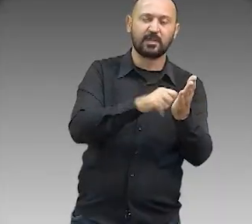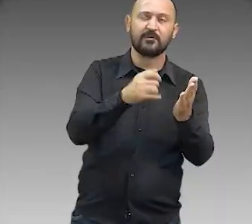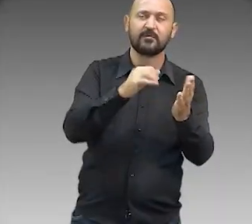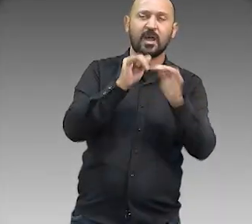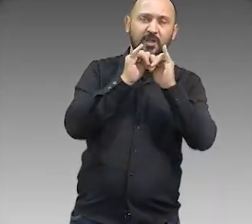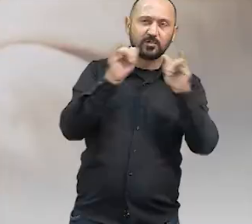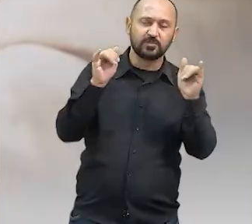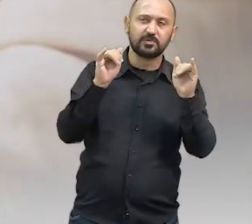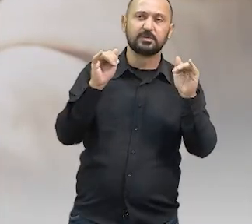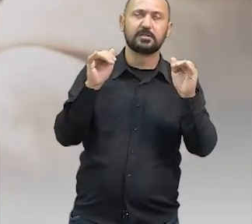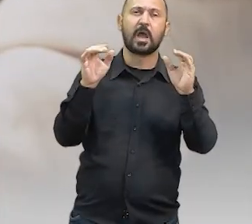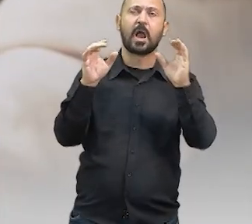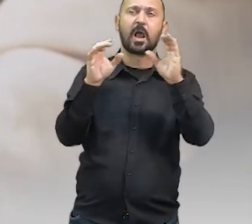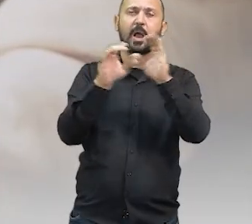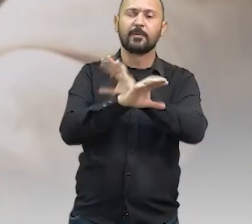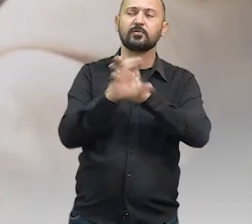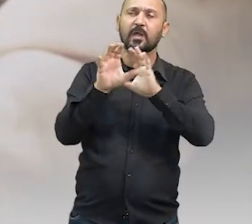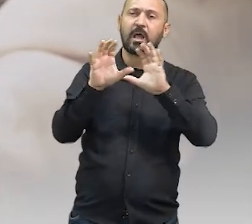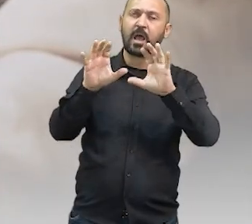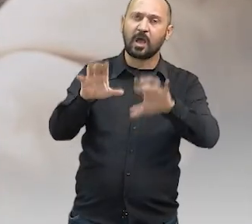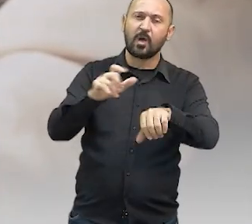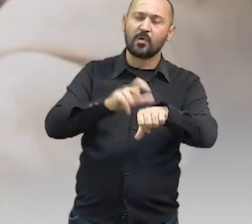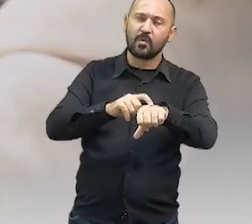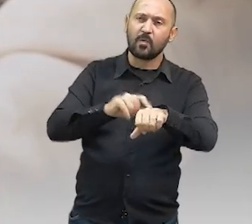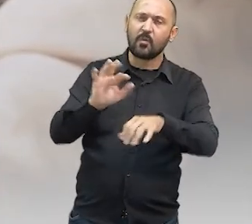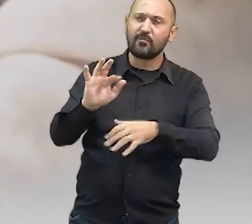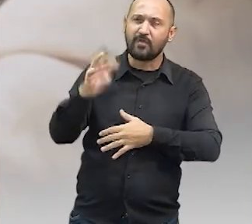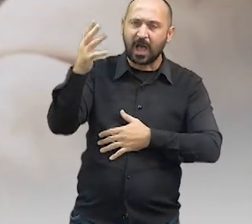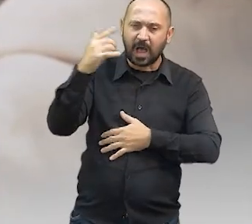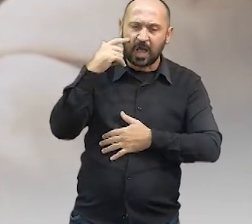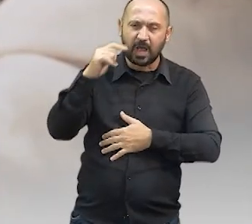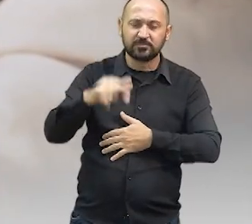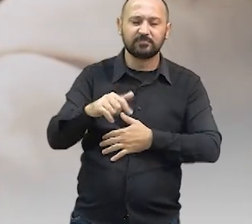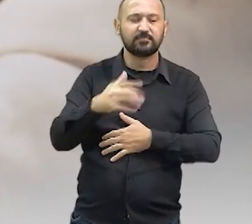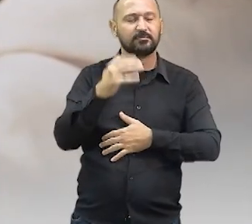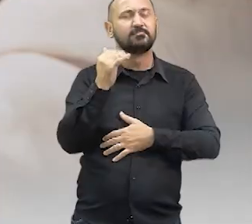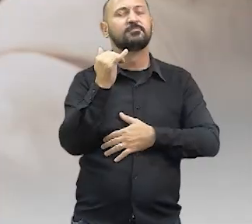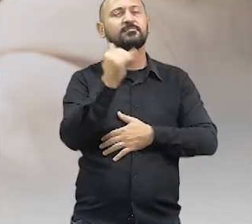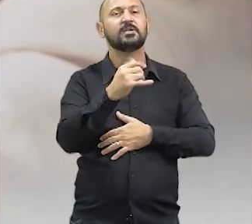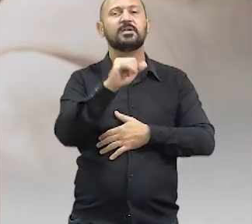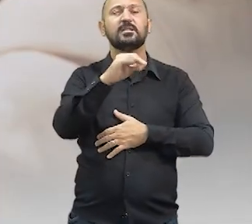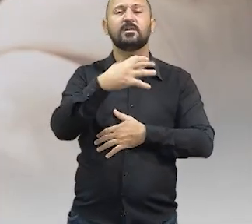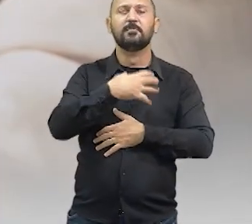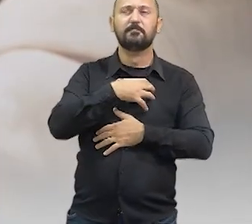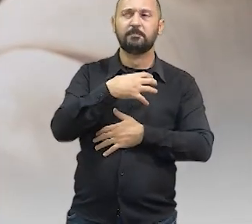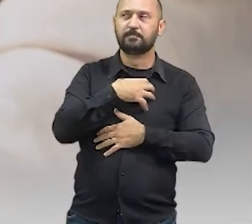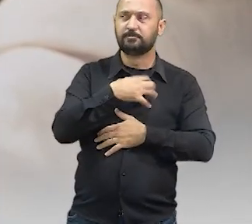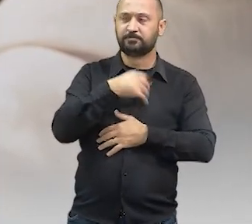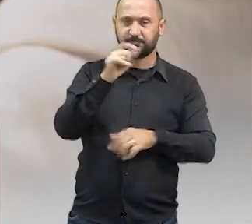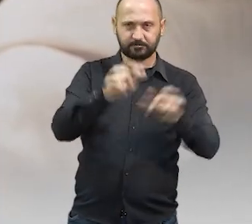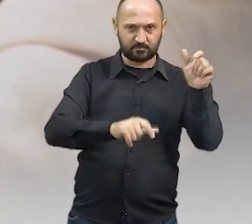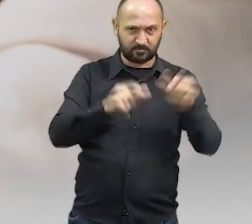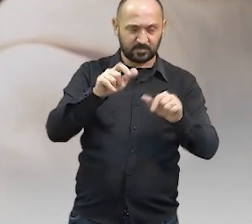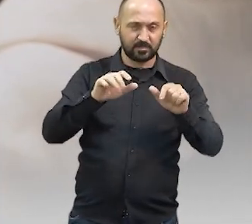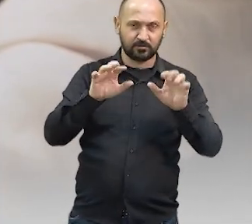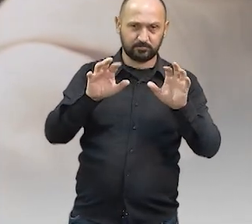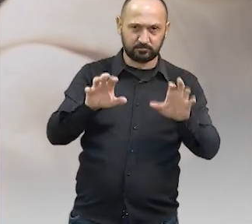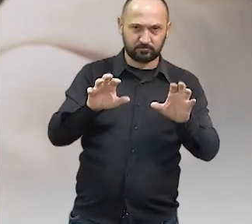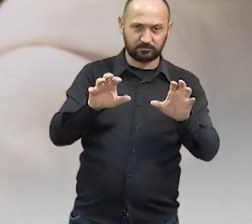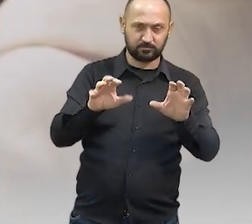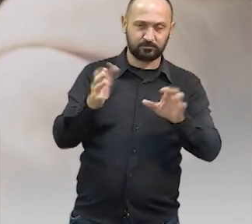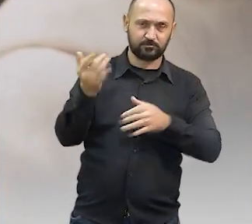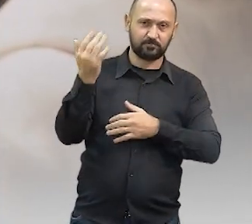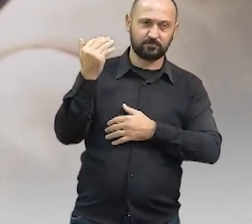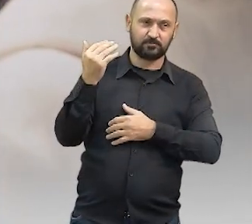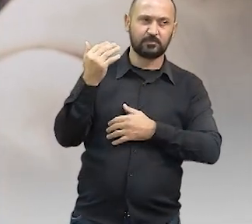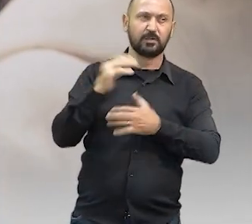o fato. E eu gostaria de saber assim, se isso te ocorreu, se as pessoas, de alguma forma, na época, foram oposição